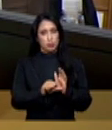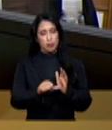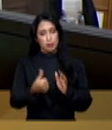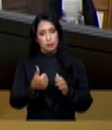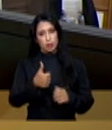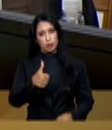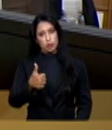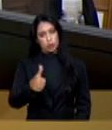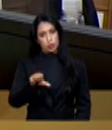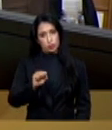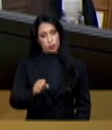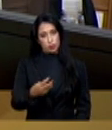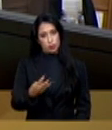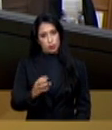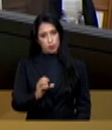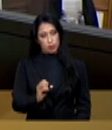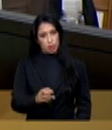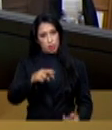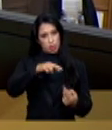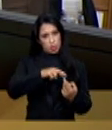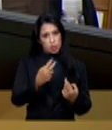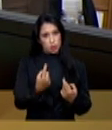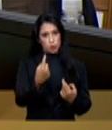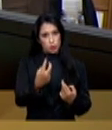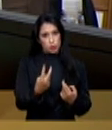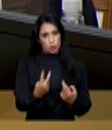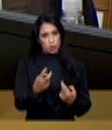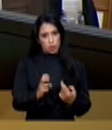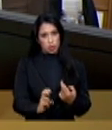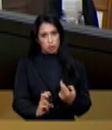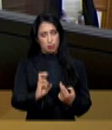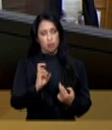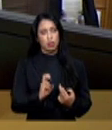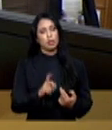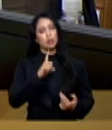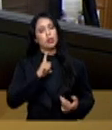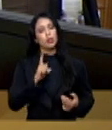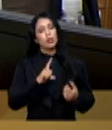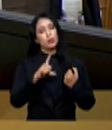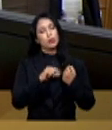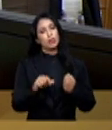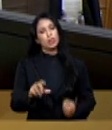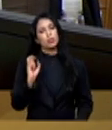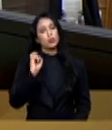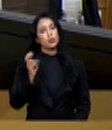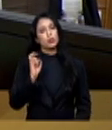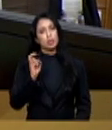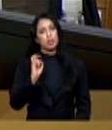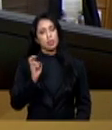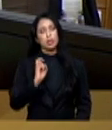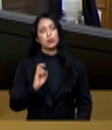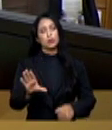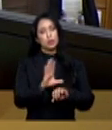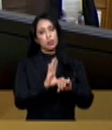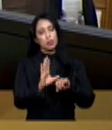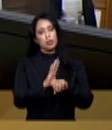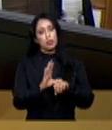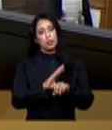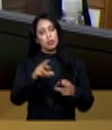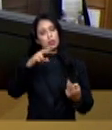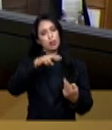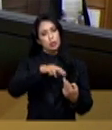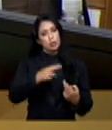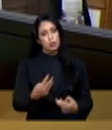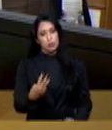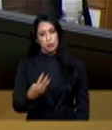1º 1830 inciso 1 2 e 5 e artigo quinto da constituição inciso